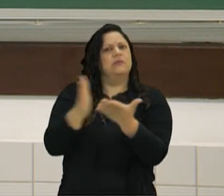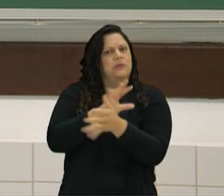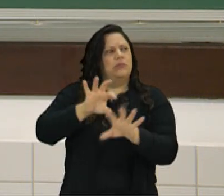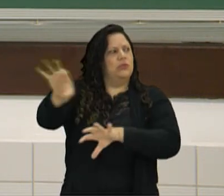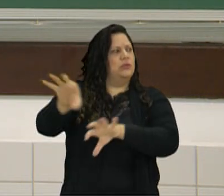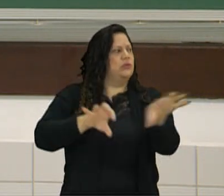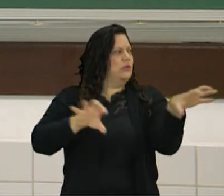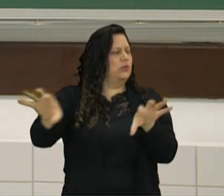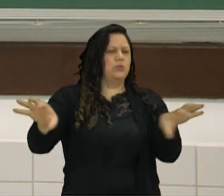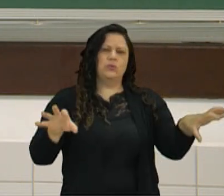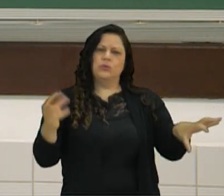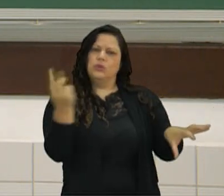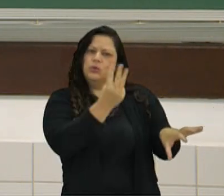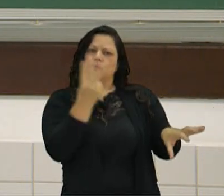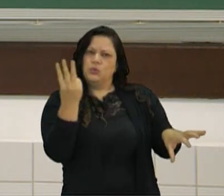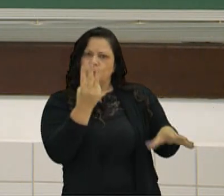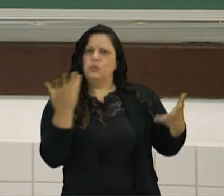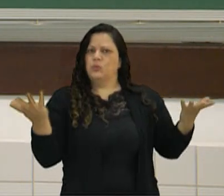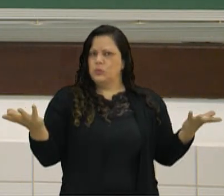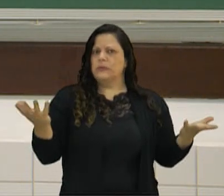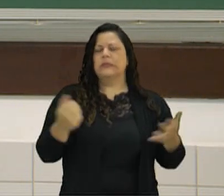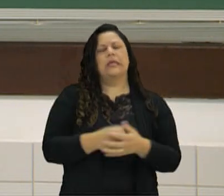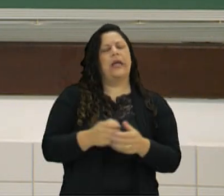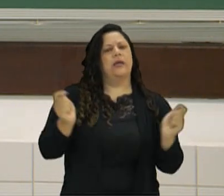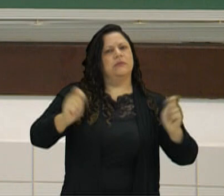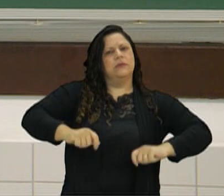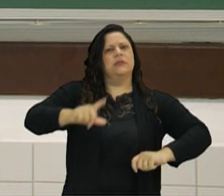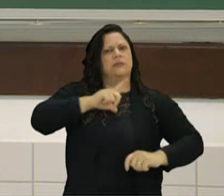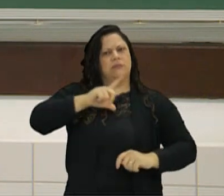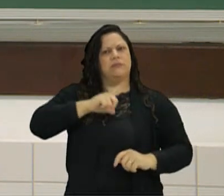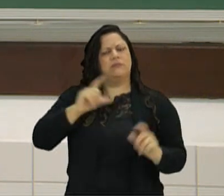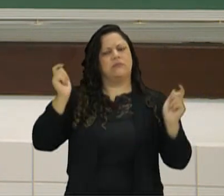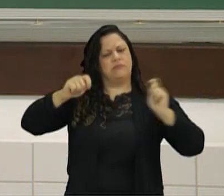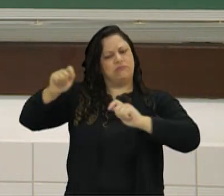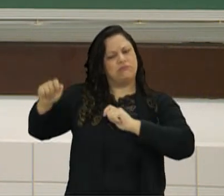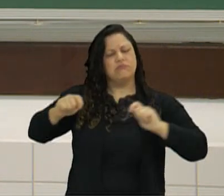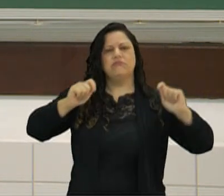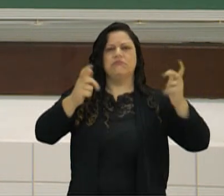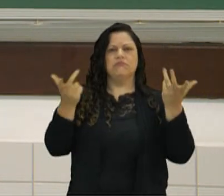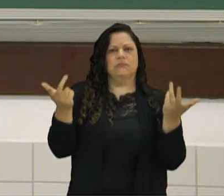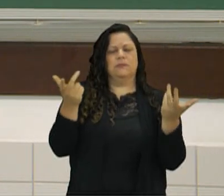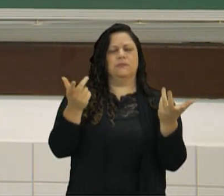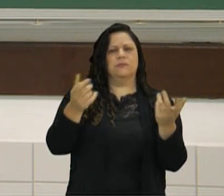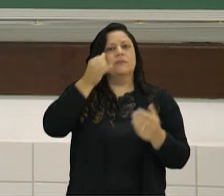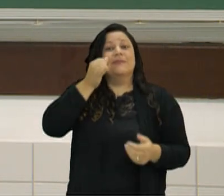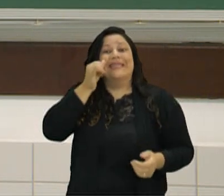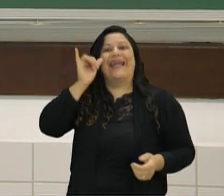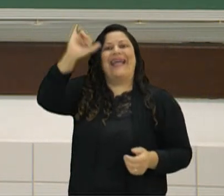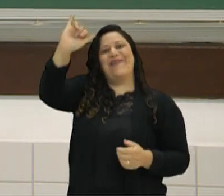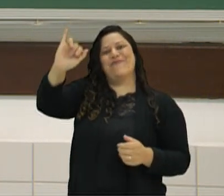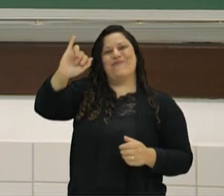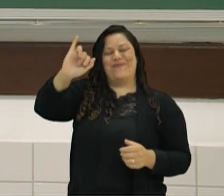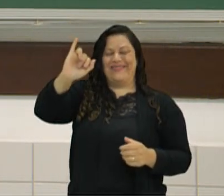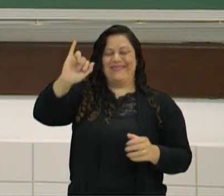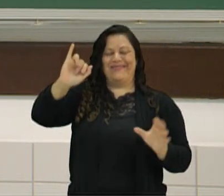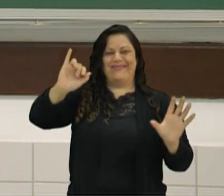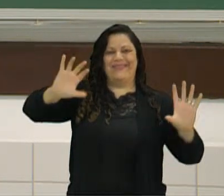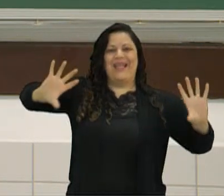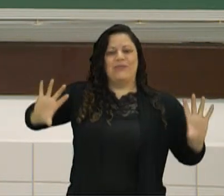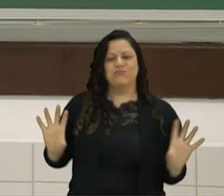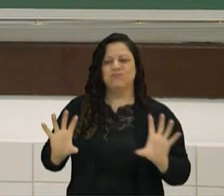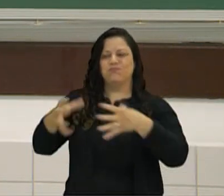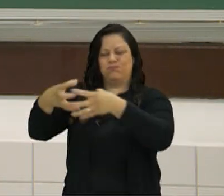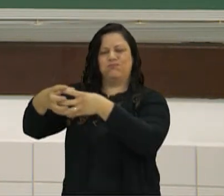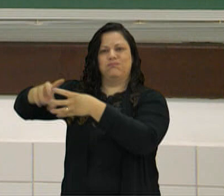que exista assim uma possibilidade de evitar a concentração do poder